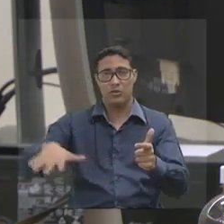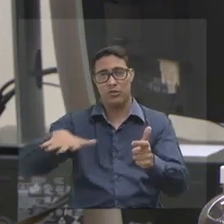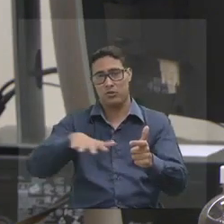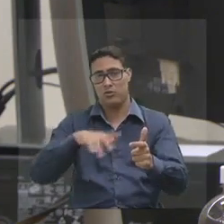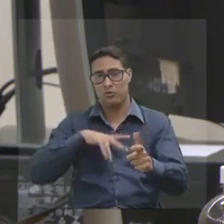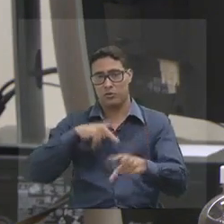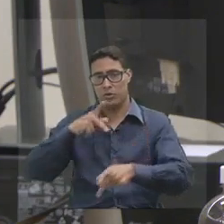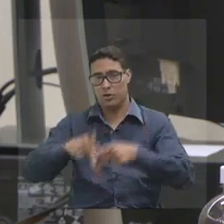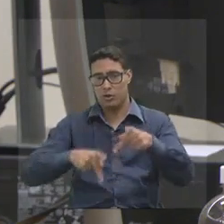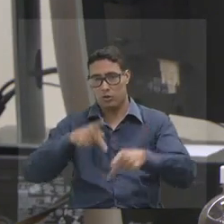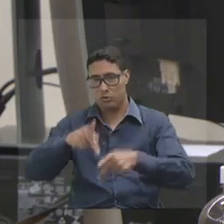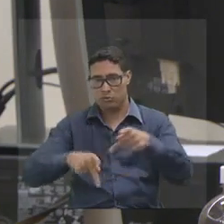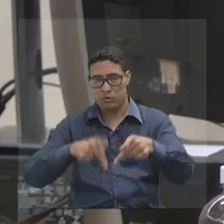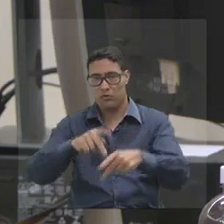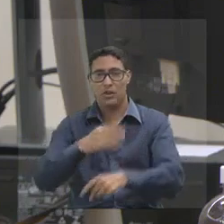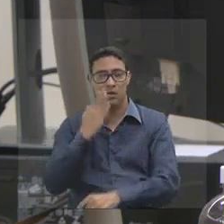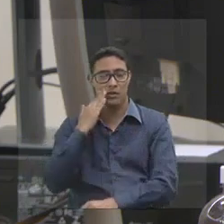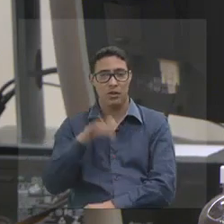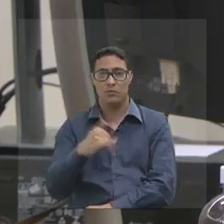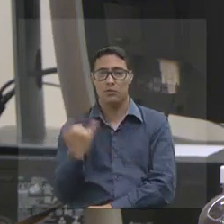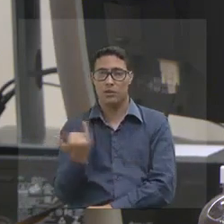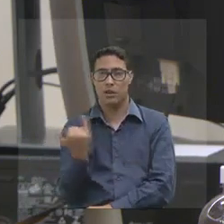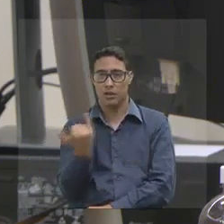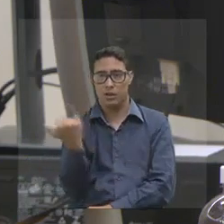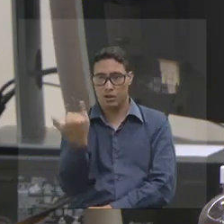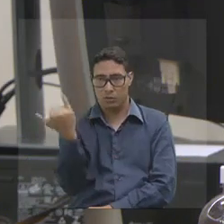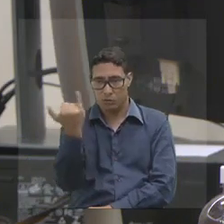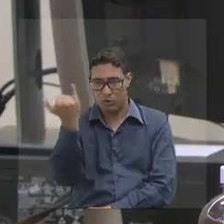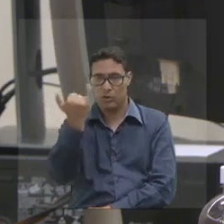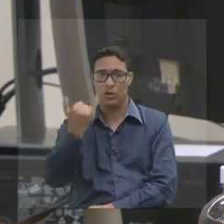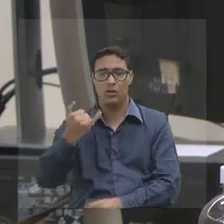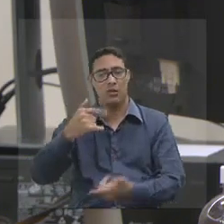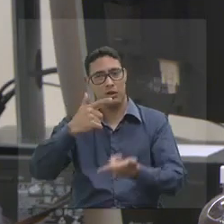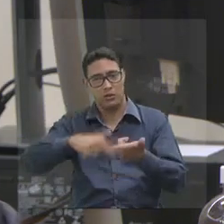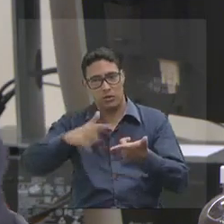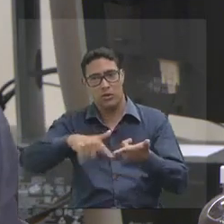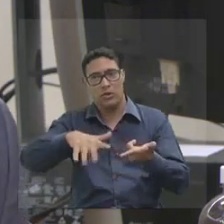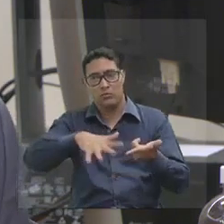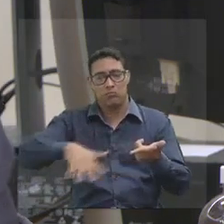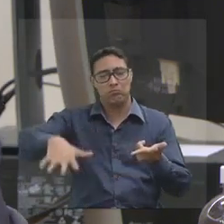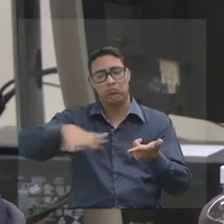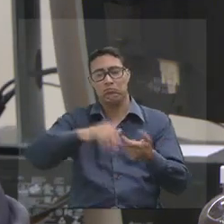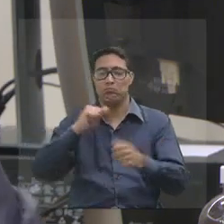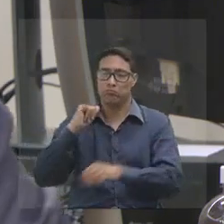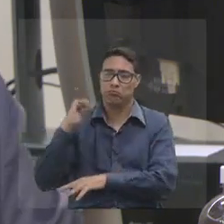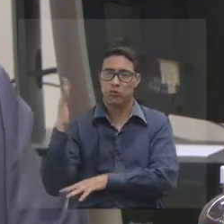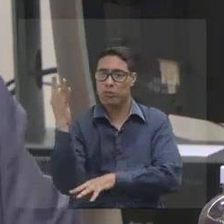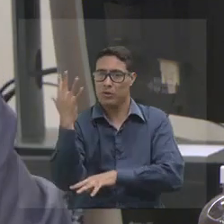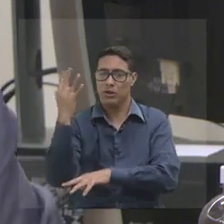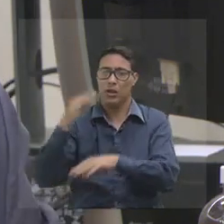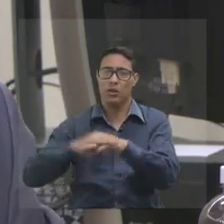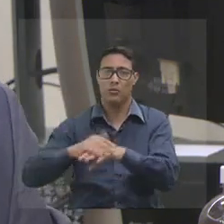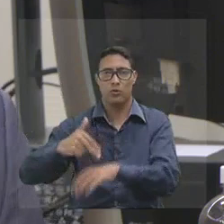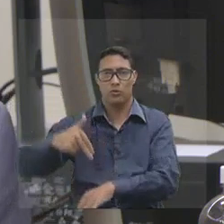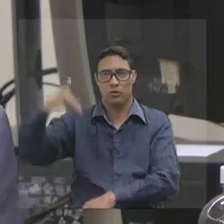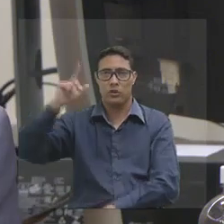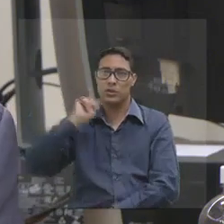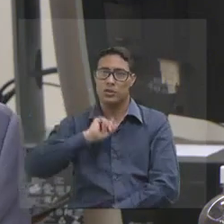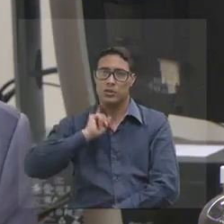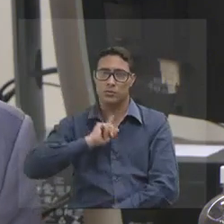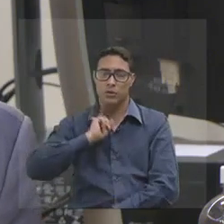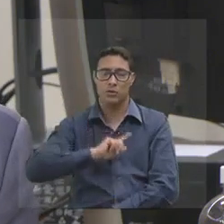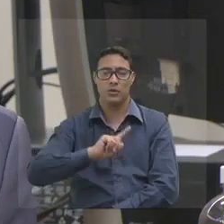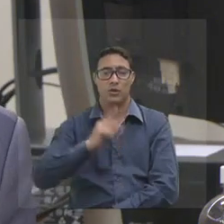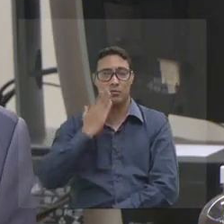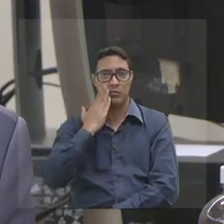daí a gente sabe da importância das questões ambientais para o desenvolvimento do norte de Minas e sabemos às vezes